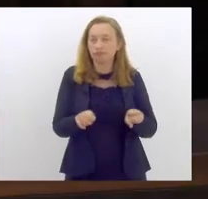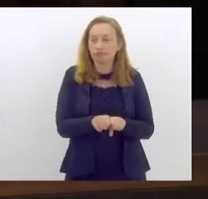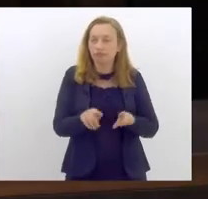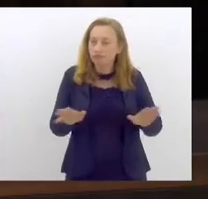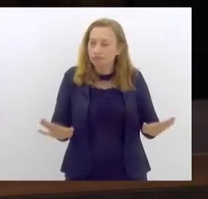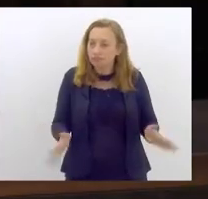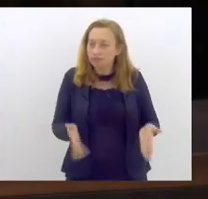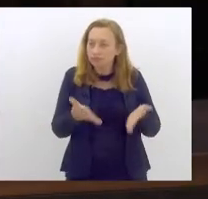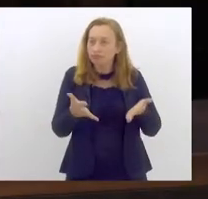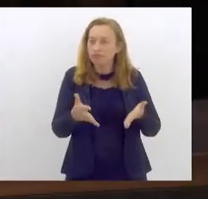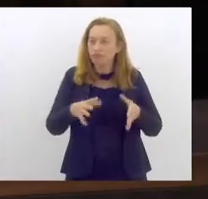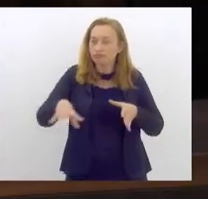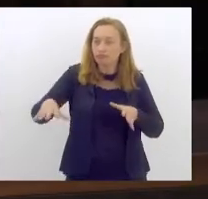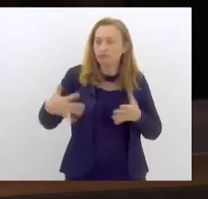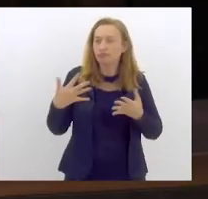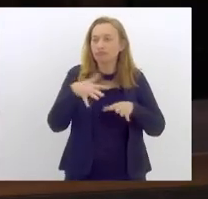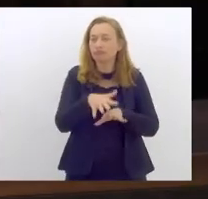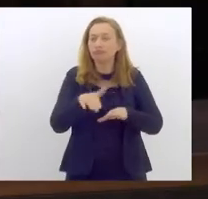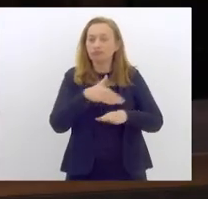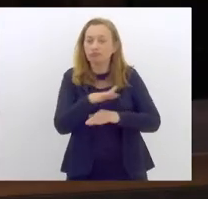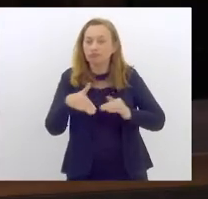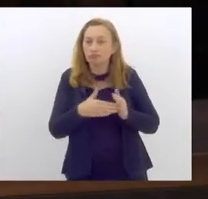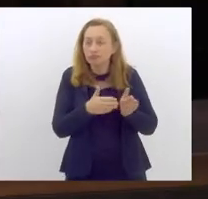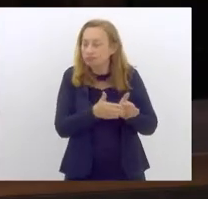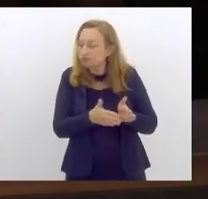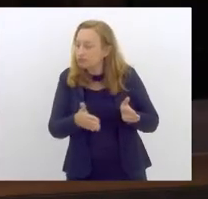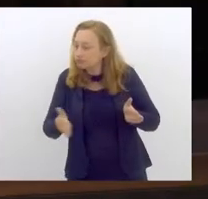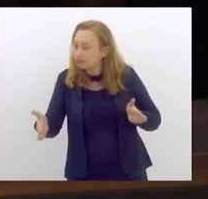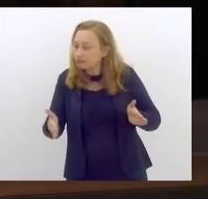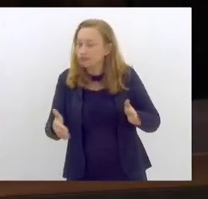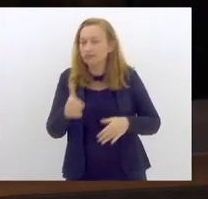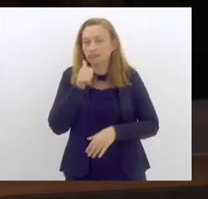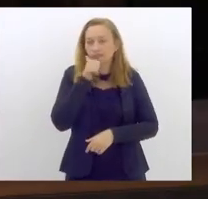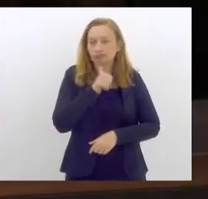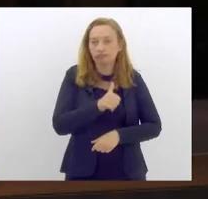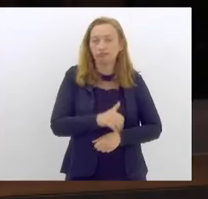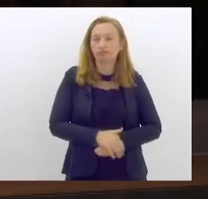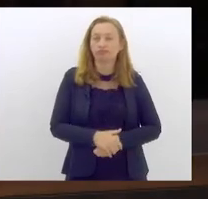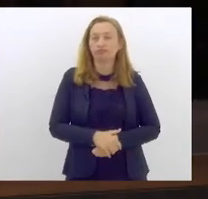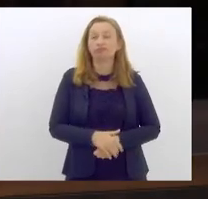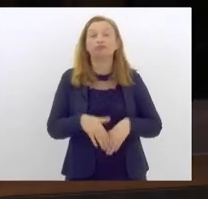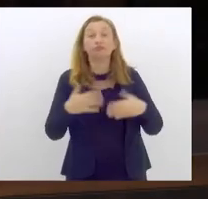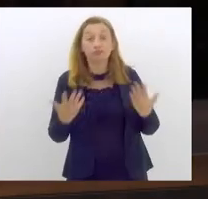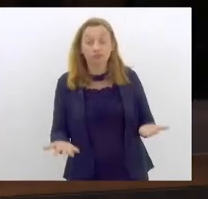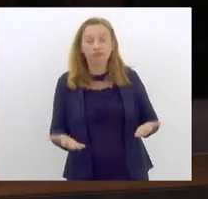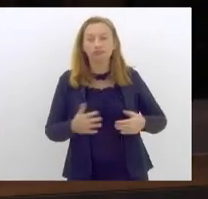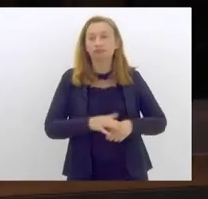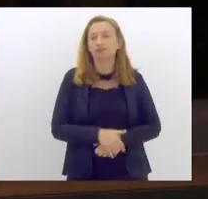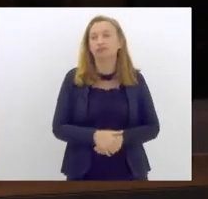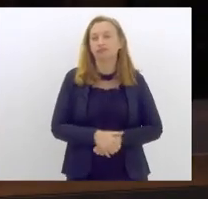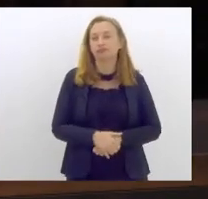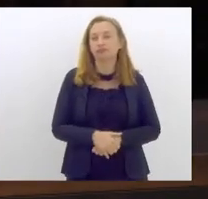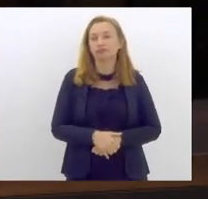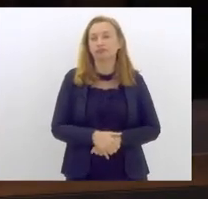incentivo a inclusão de todo esse processo das mulheres então eu